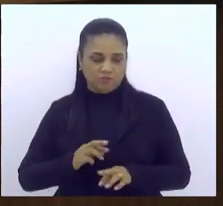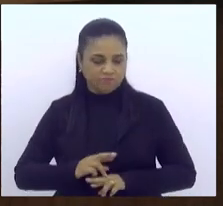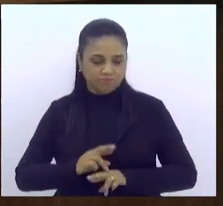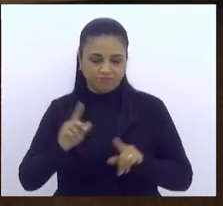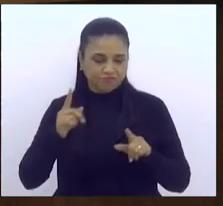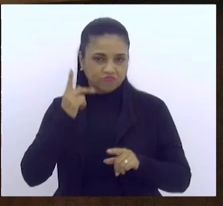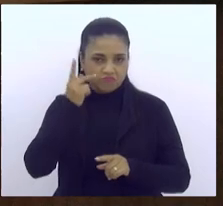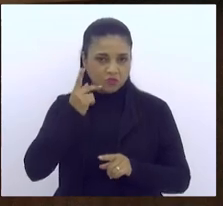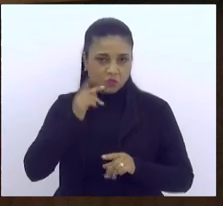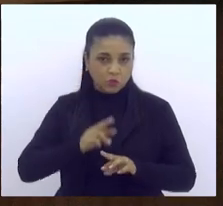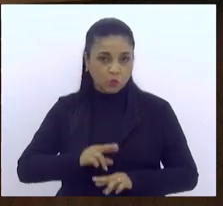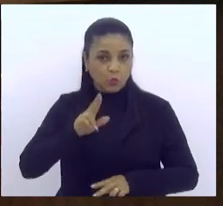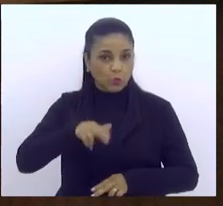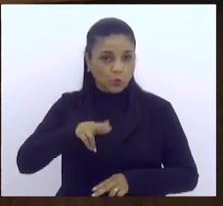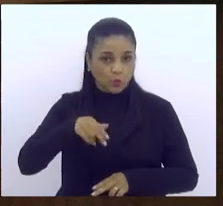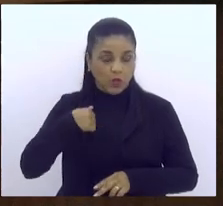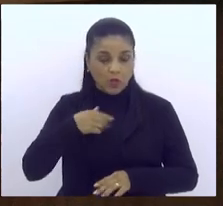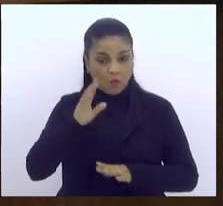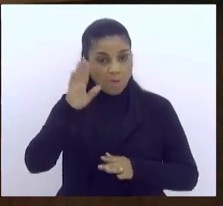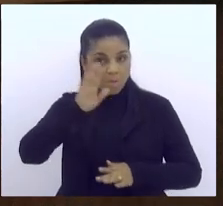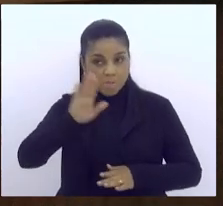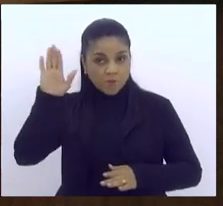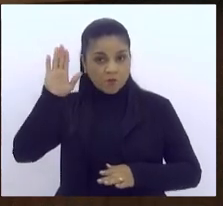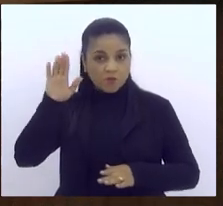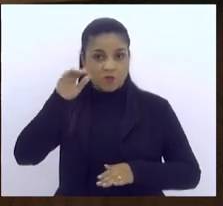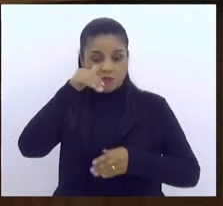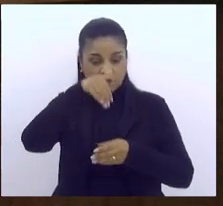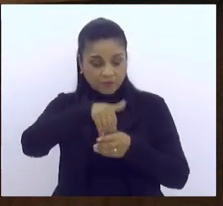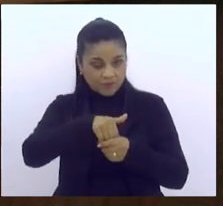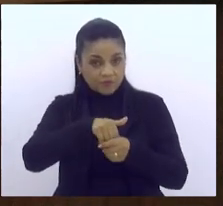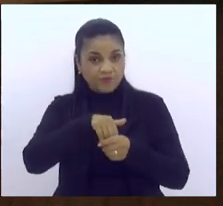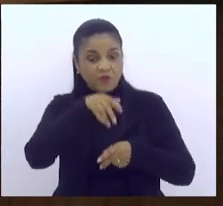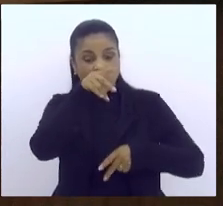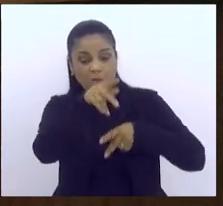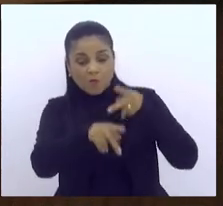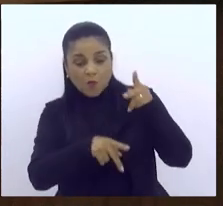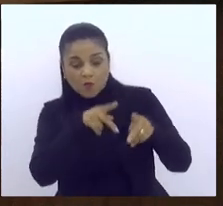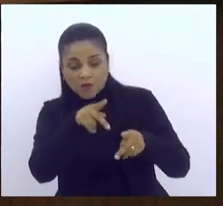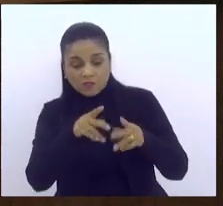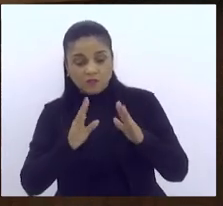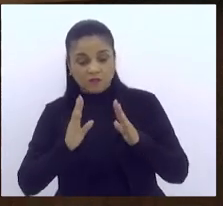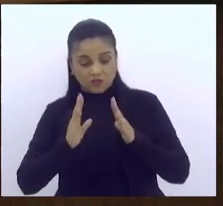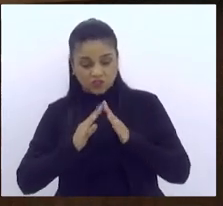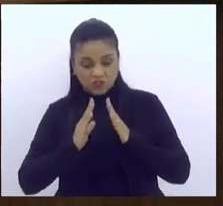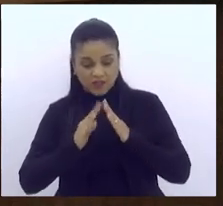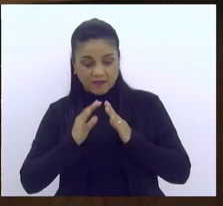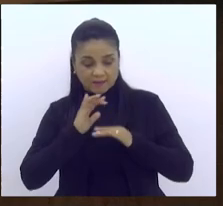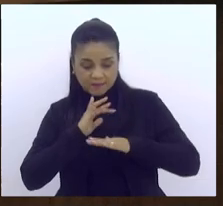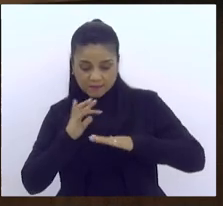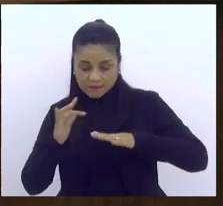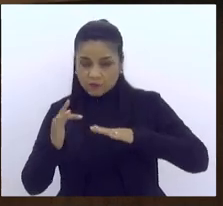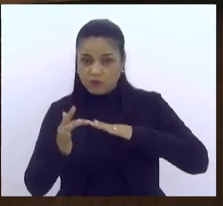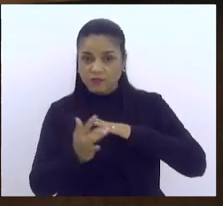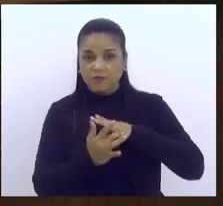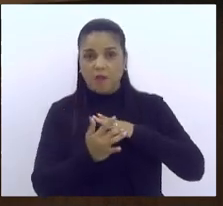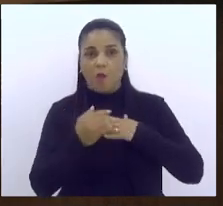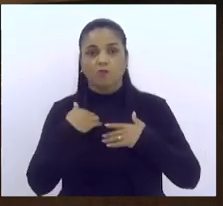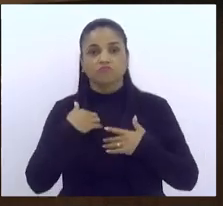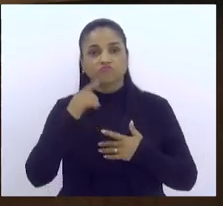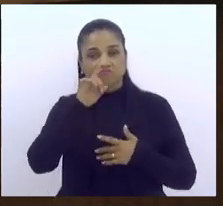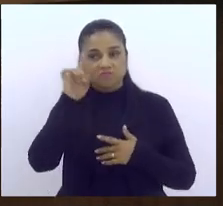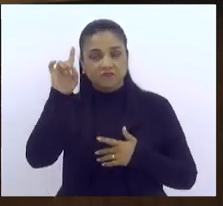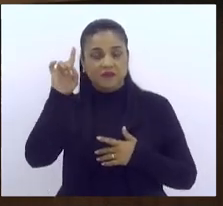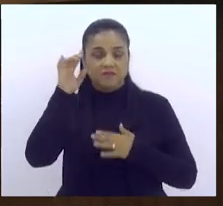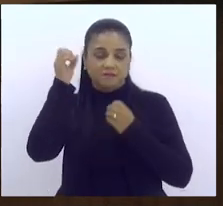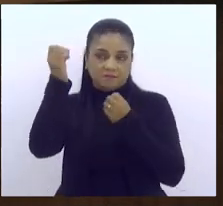político. Cheguei aqui pela vontade popular, fazendo campanha de dentro de casa, da rede social, graças a Deus. E eu tenho